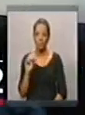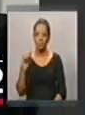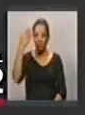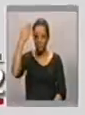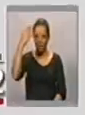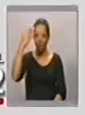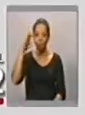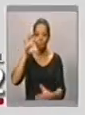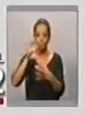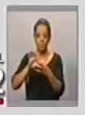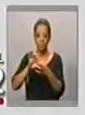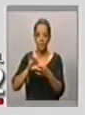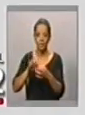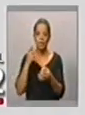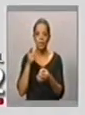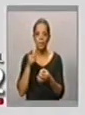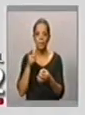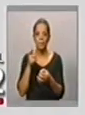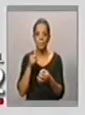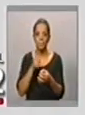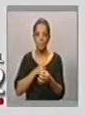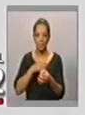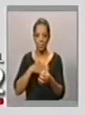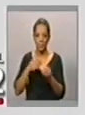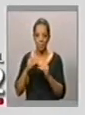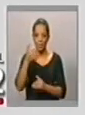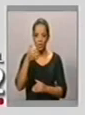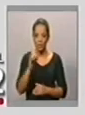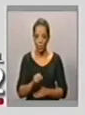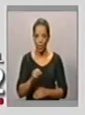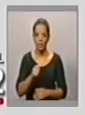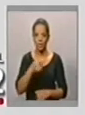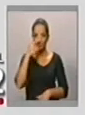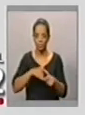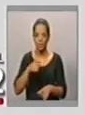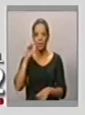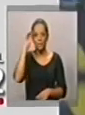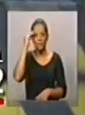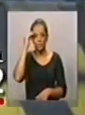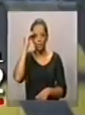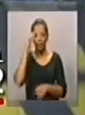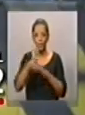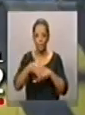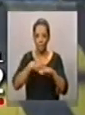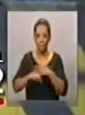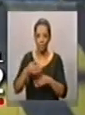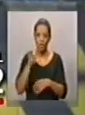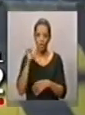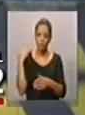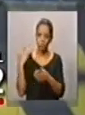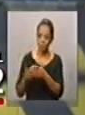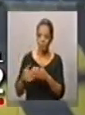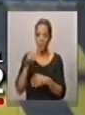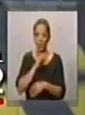da categoria de médias empresas, com mais de 50 trabalhadores. O fabricante de vidros tem uma longa tradição de promover